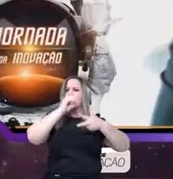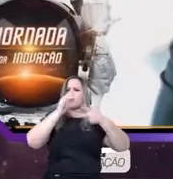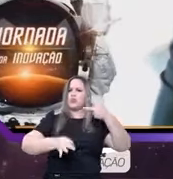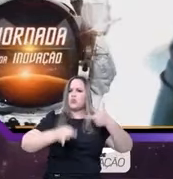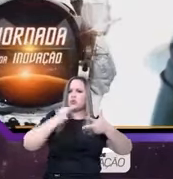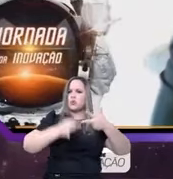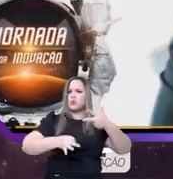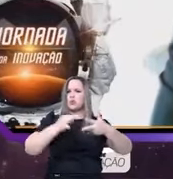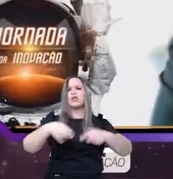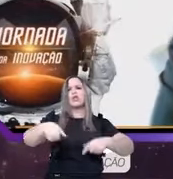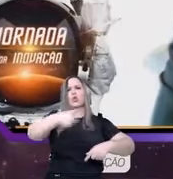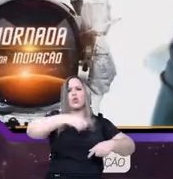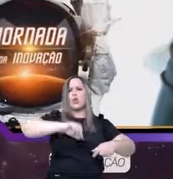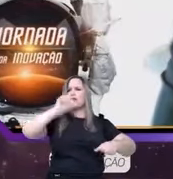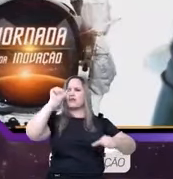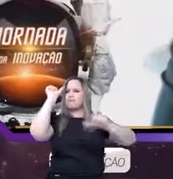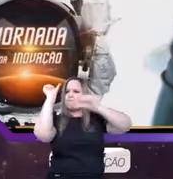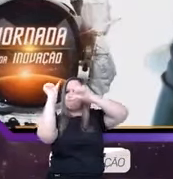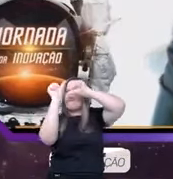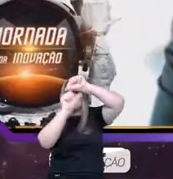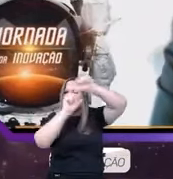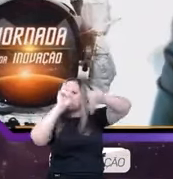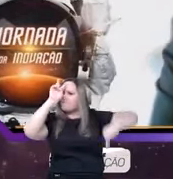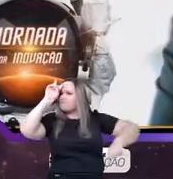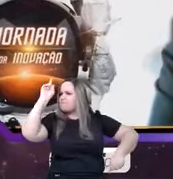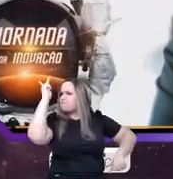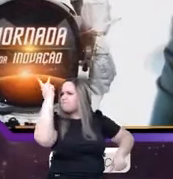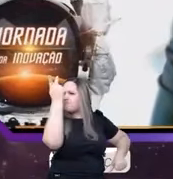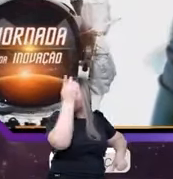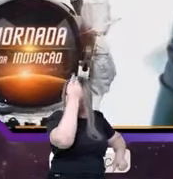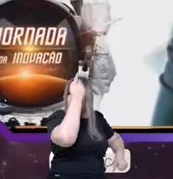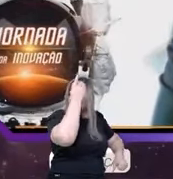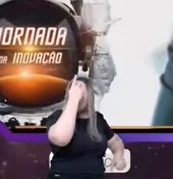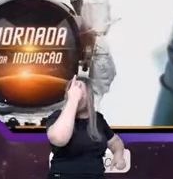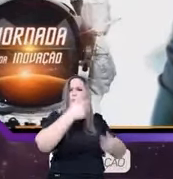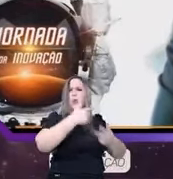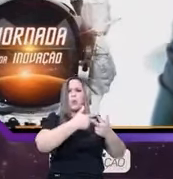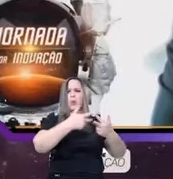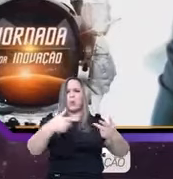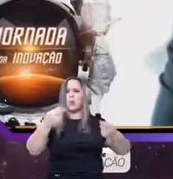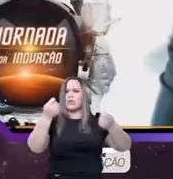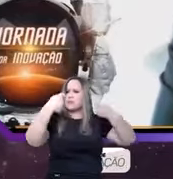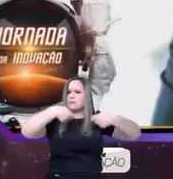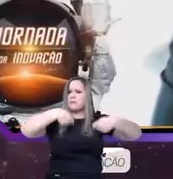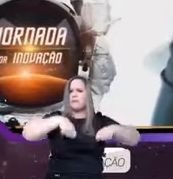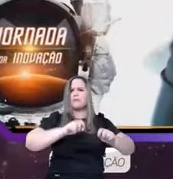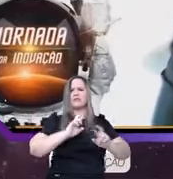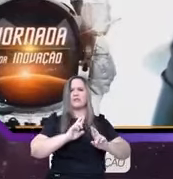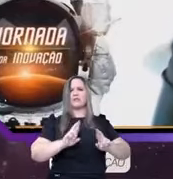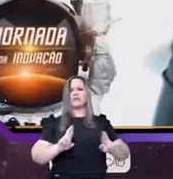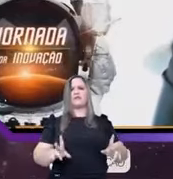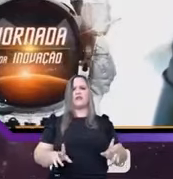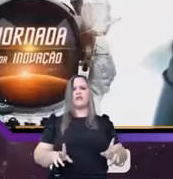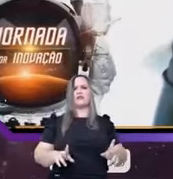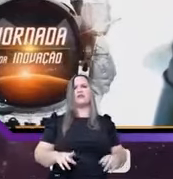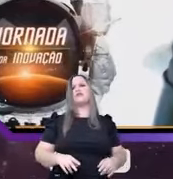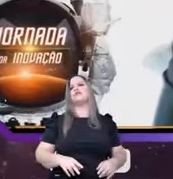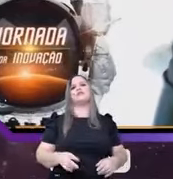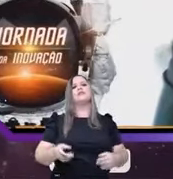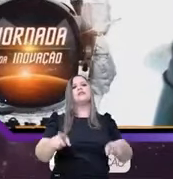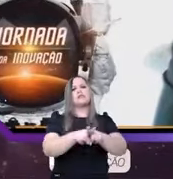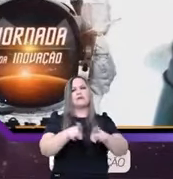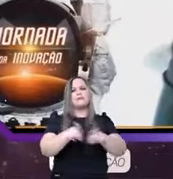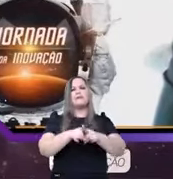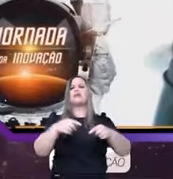se reinvente, se não totalmente. Tem coisas que não precisam ser feitas diferentes, tão boas do jeito que estão, mas tem coisas que a gente